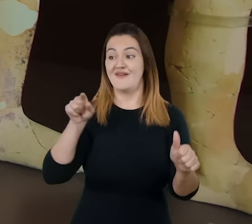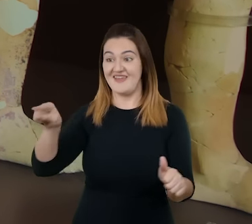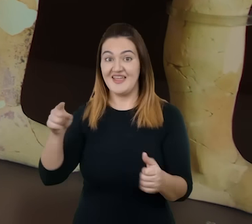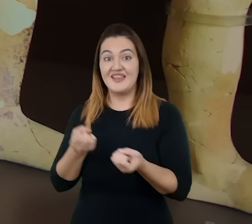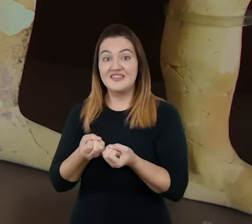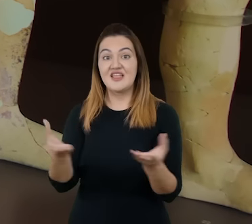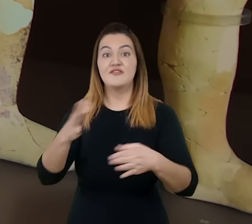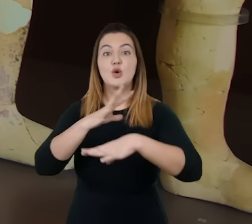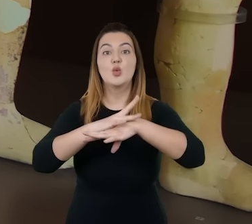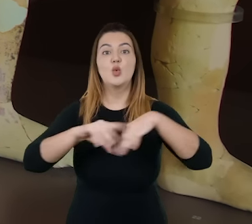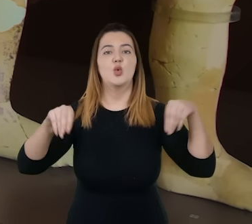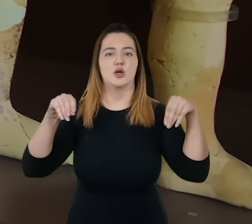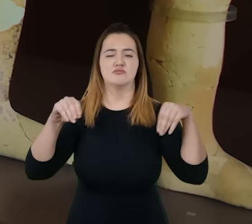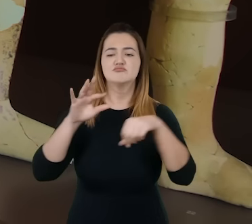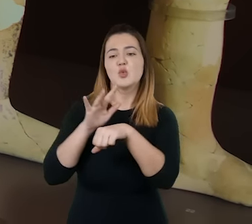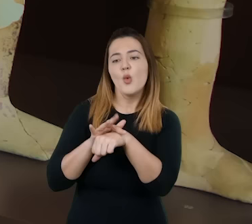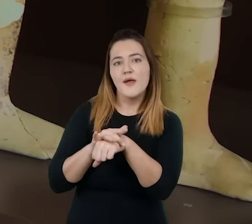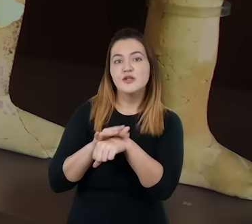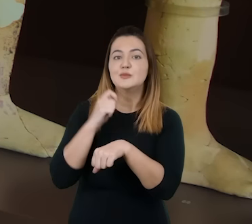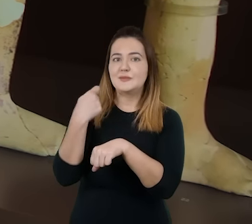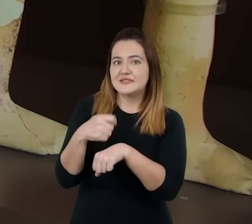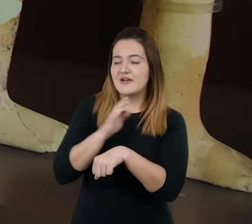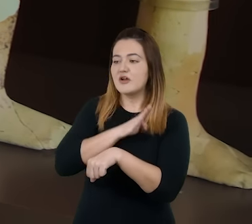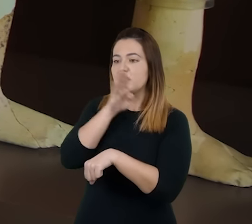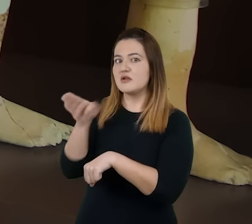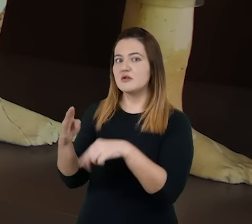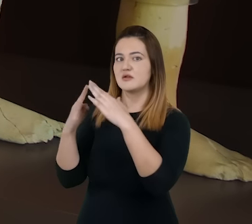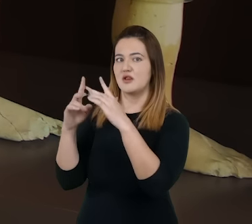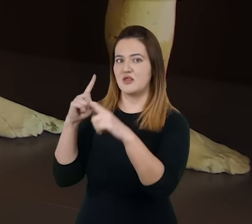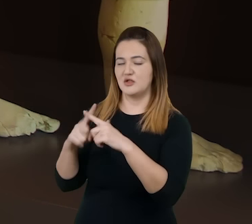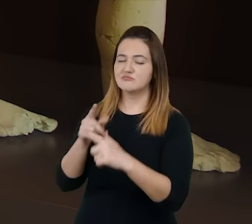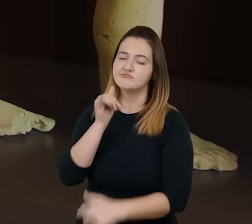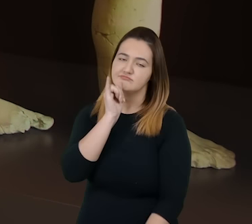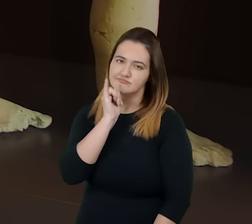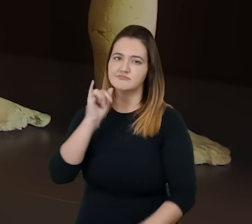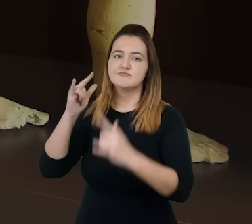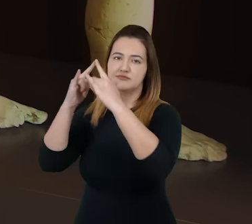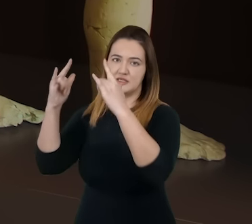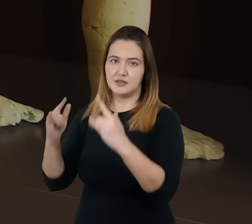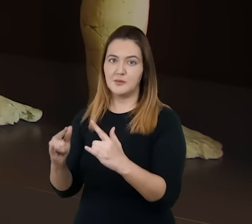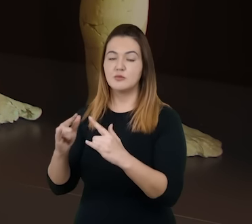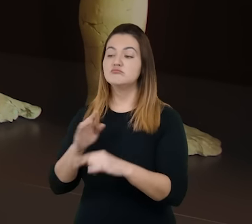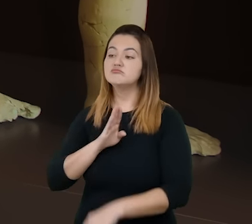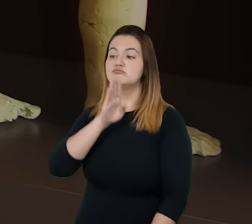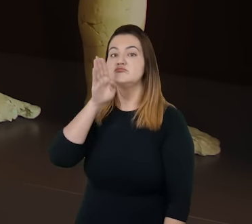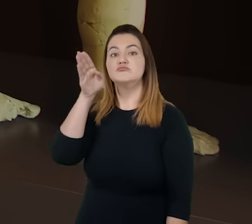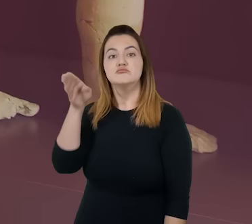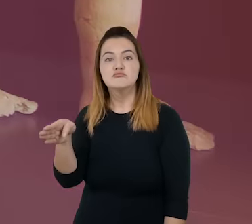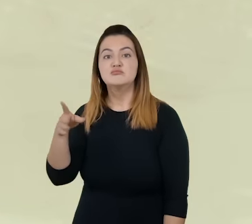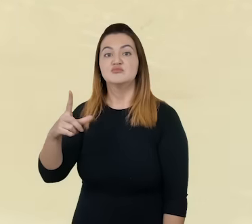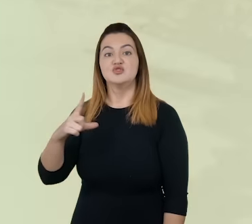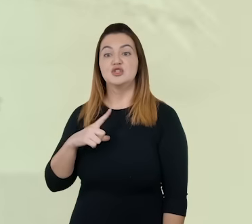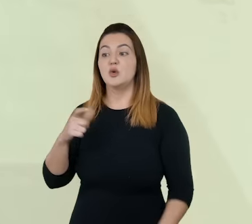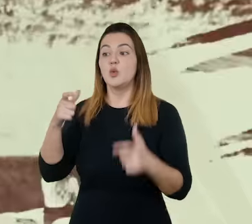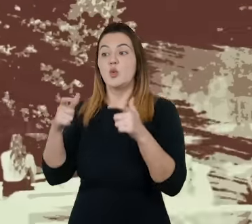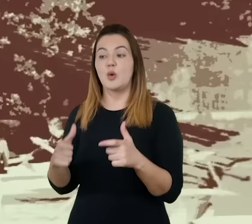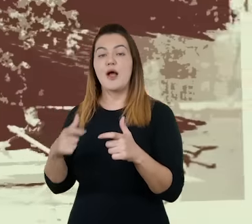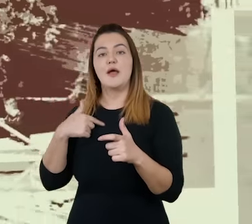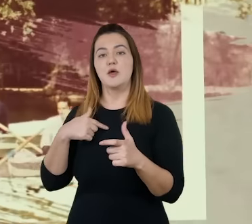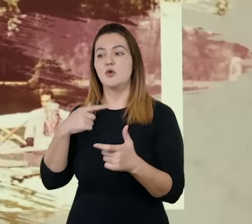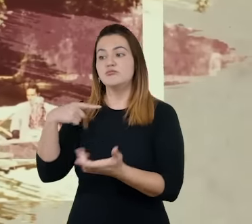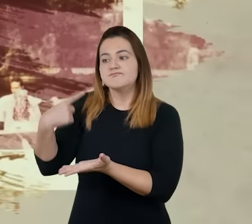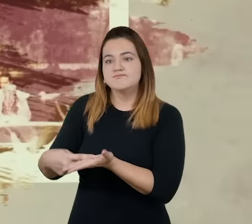providenciava a cura de qualquer doença. E geralmente nos santuários de Asclépio ou de Esculápio havia um lugar